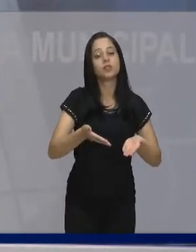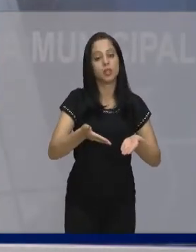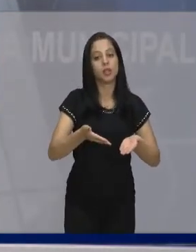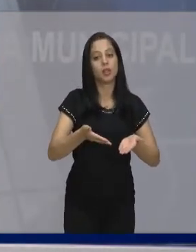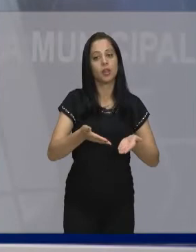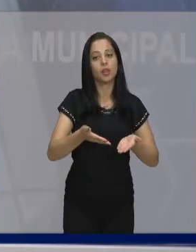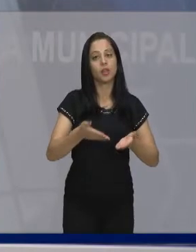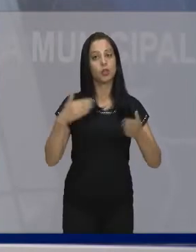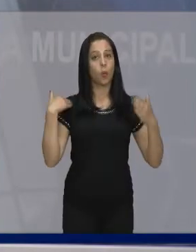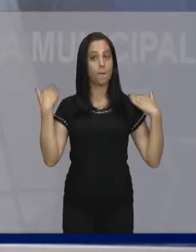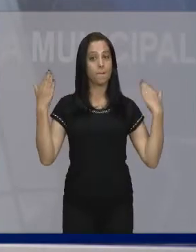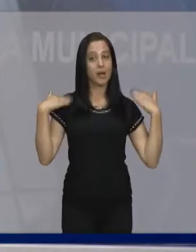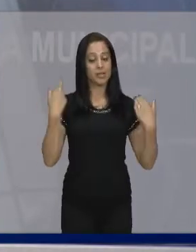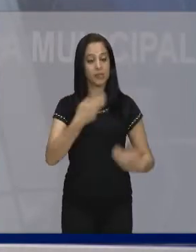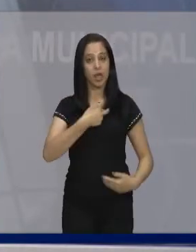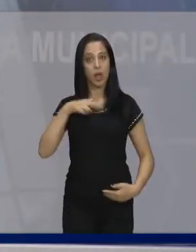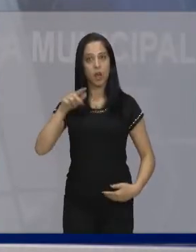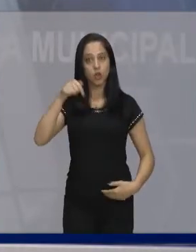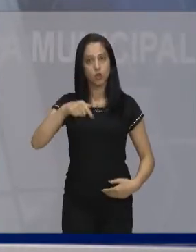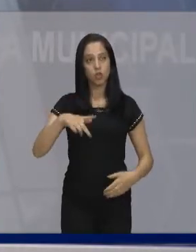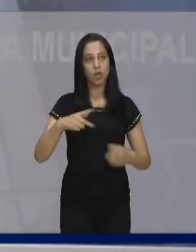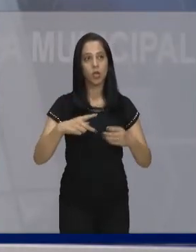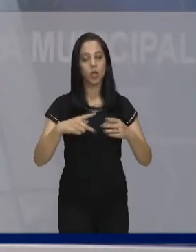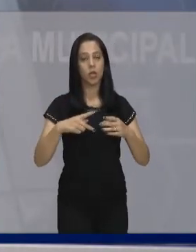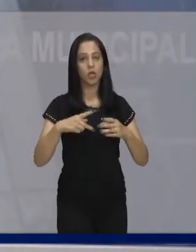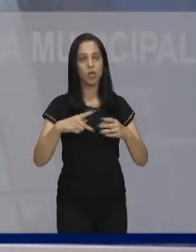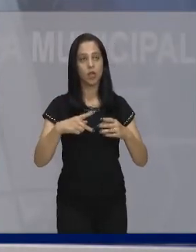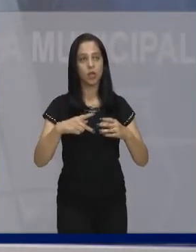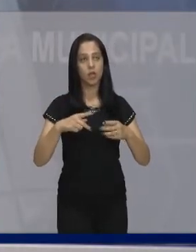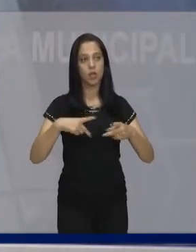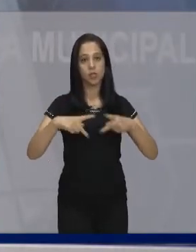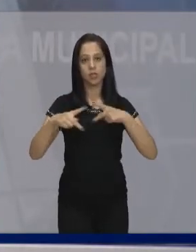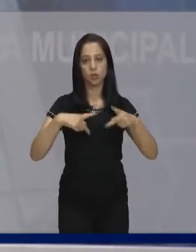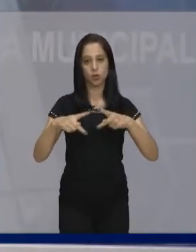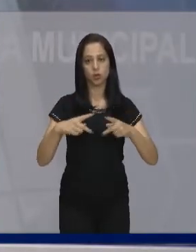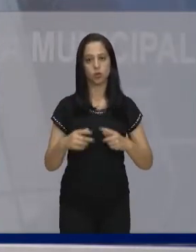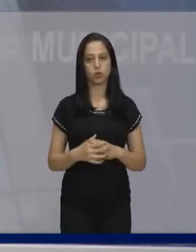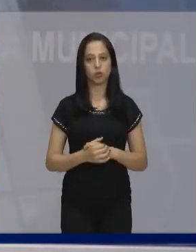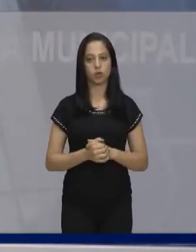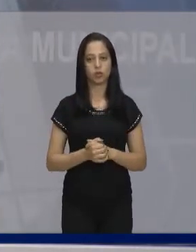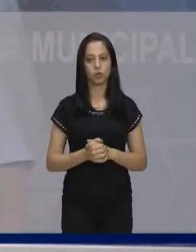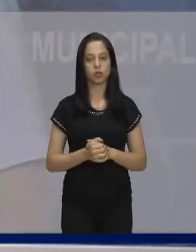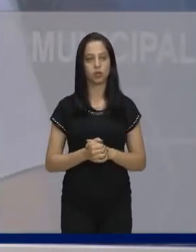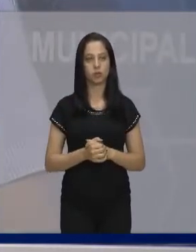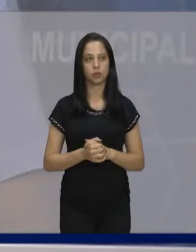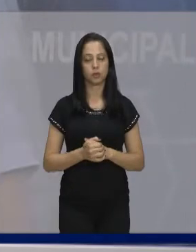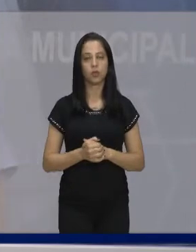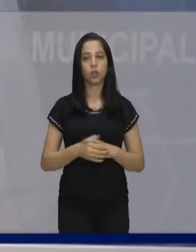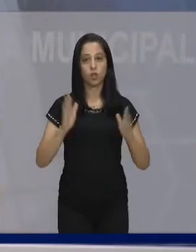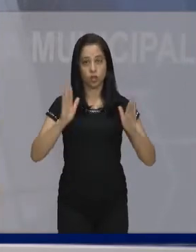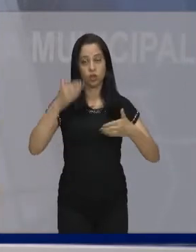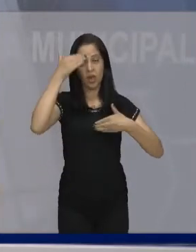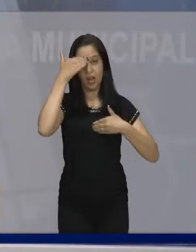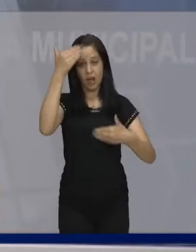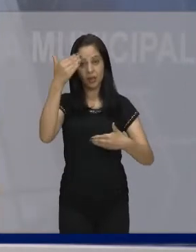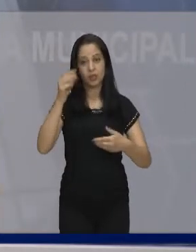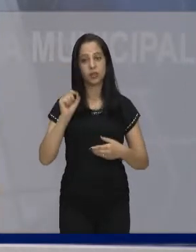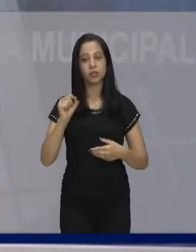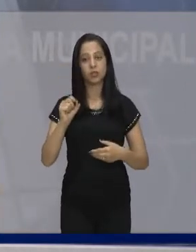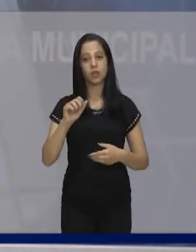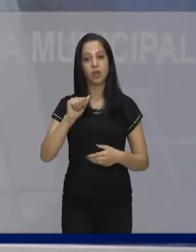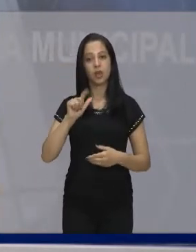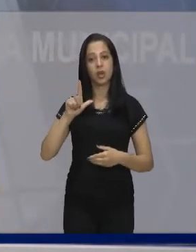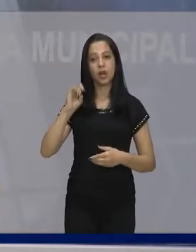religioso no município de São José dos Campos. E eu quero aqui já, antemão, também agradecer a presença aqui da